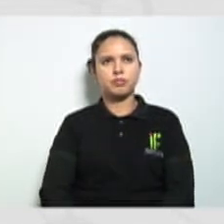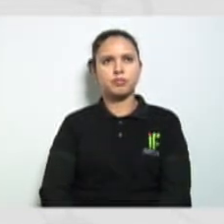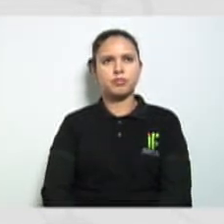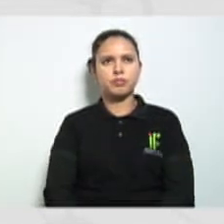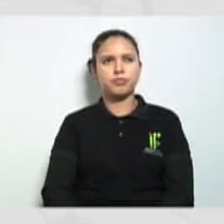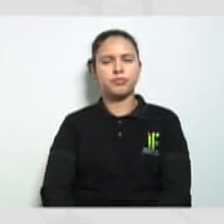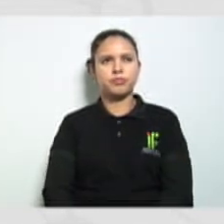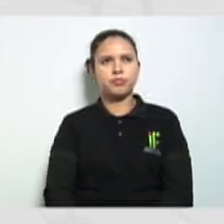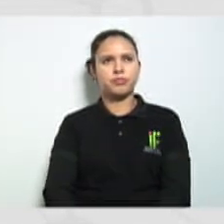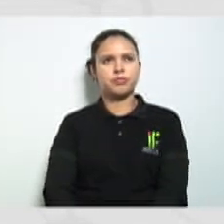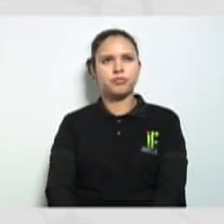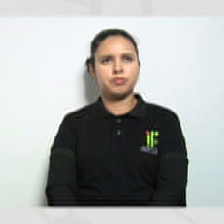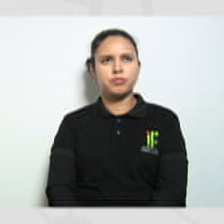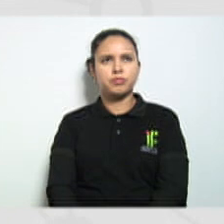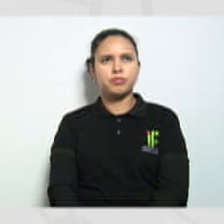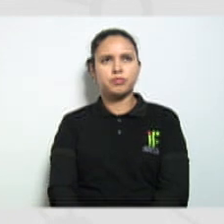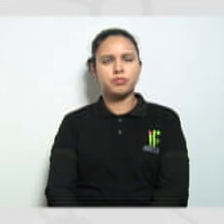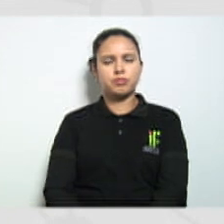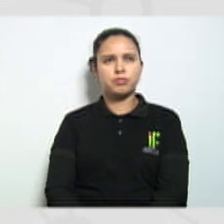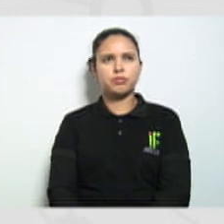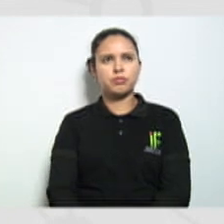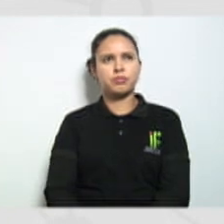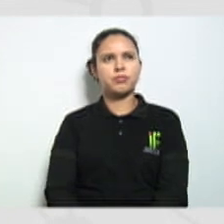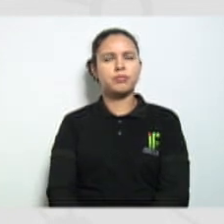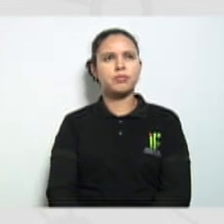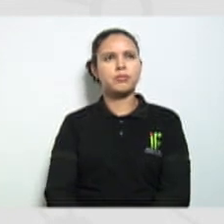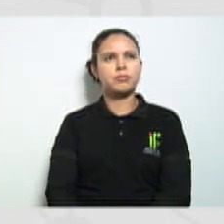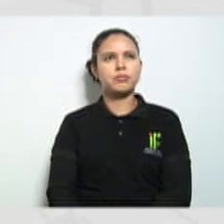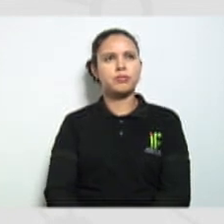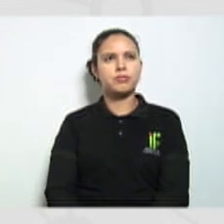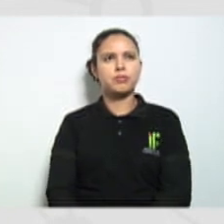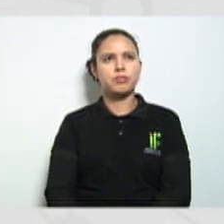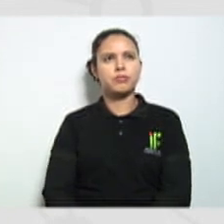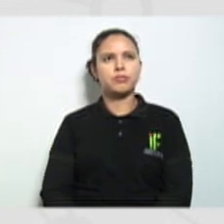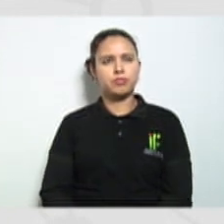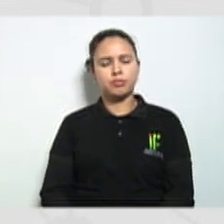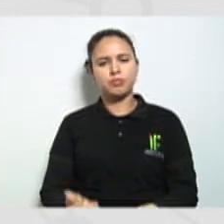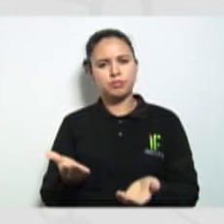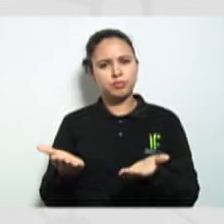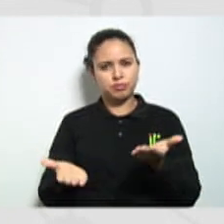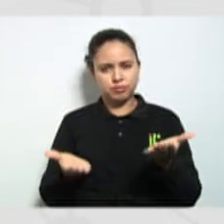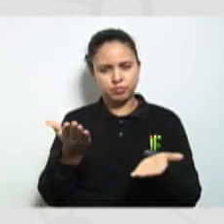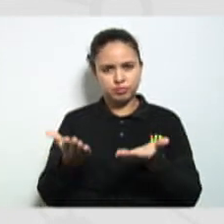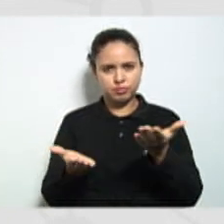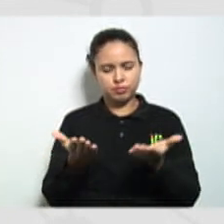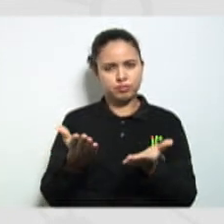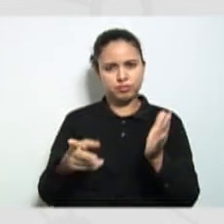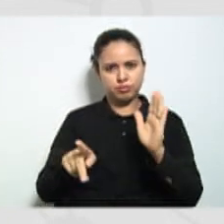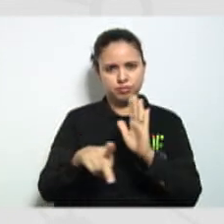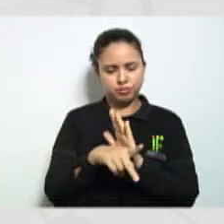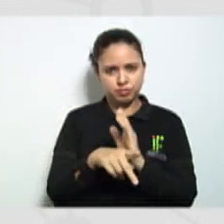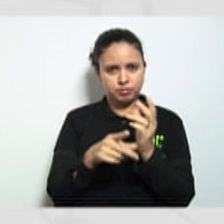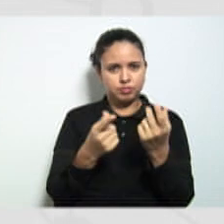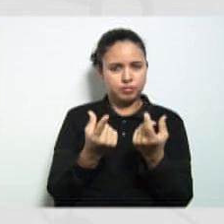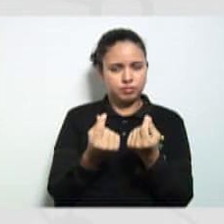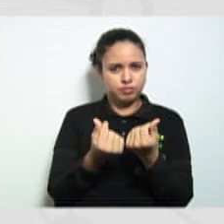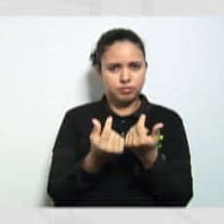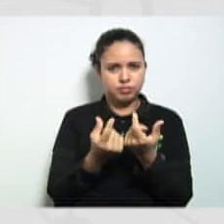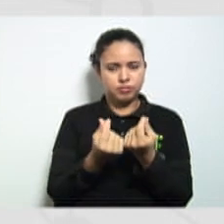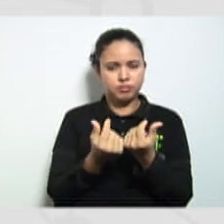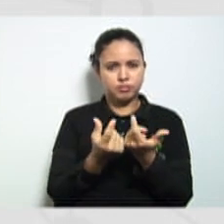balanço patrimonial. Então, nós já estudamos o que é o patrimônio. Então, balanço patrimonial,